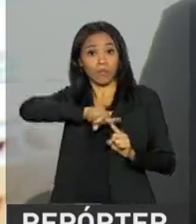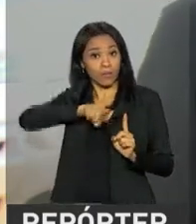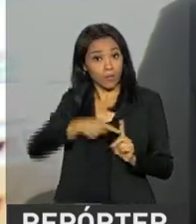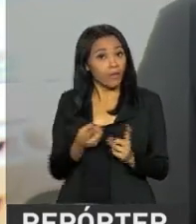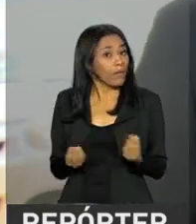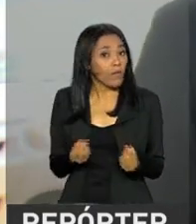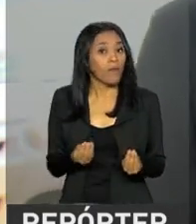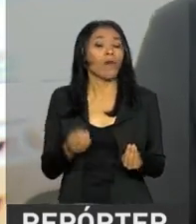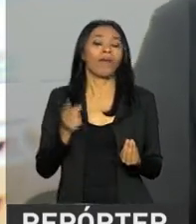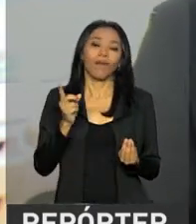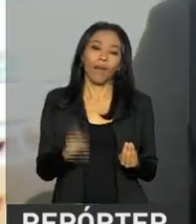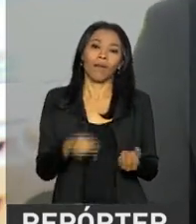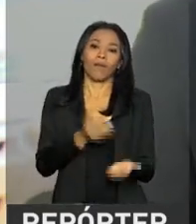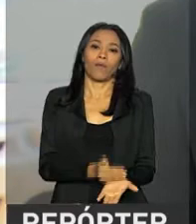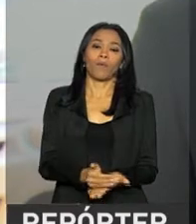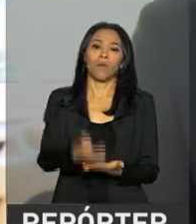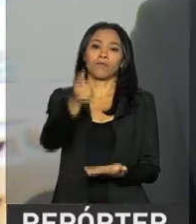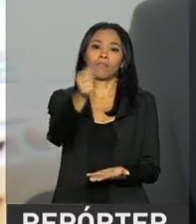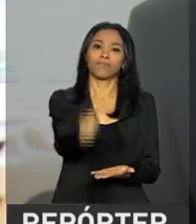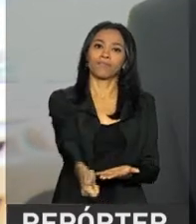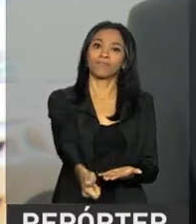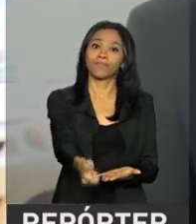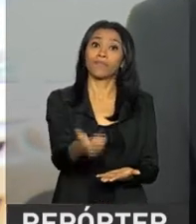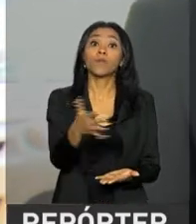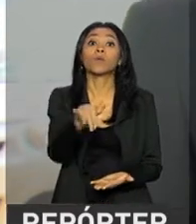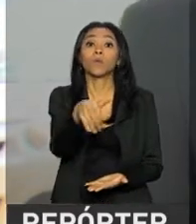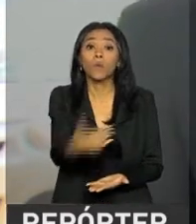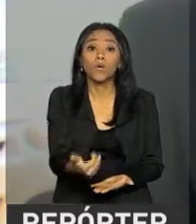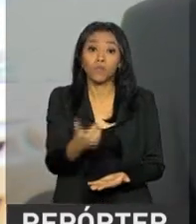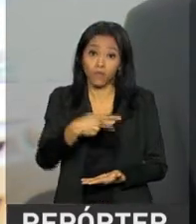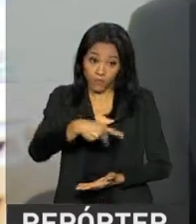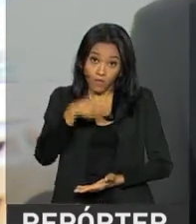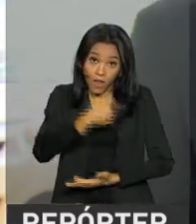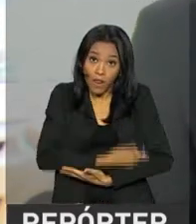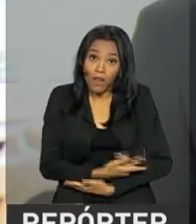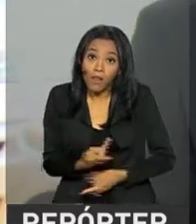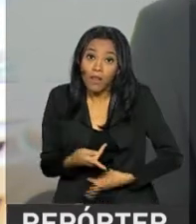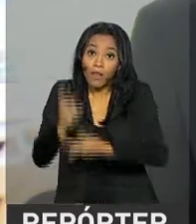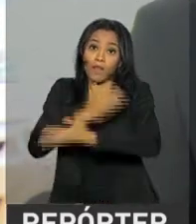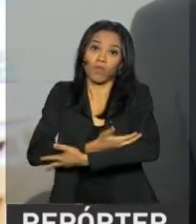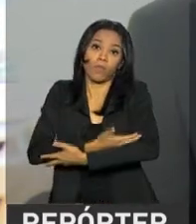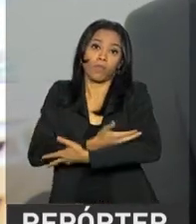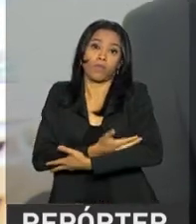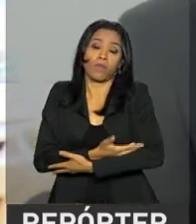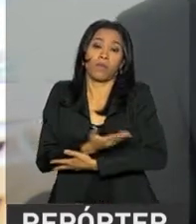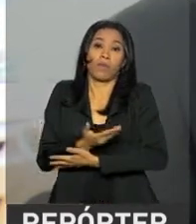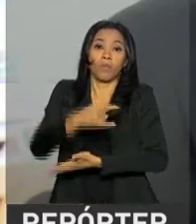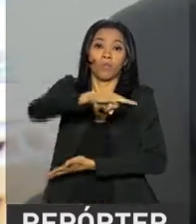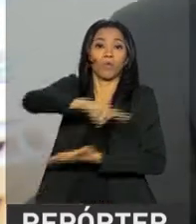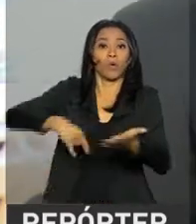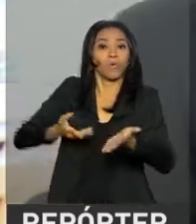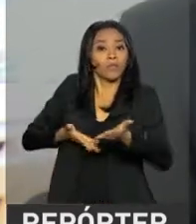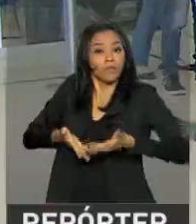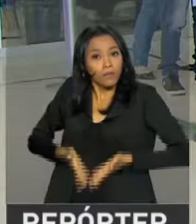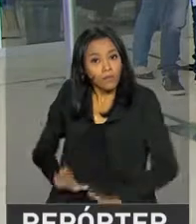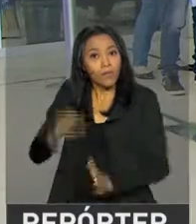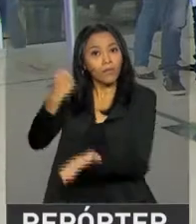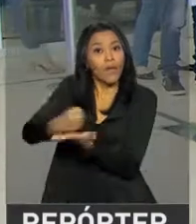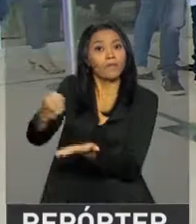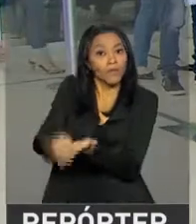terá início automático após o registro de nascimento do bebê ter sido feito no cartório